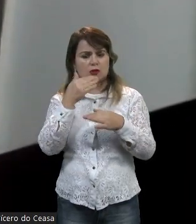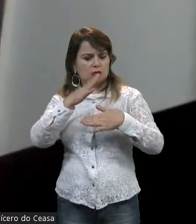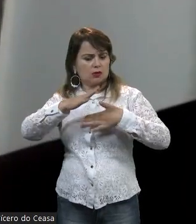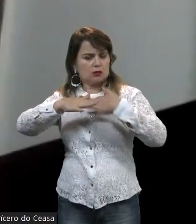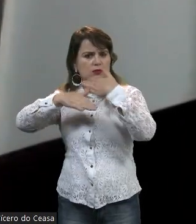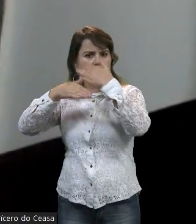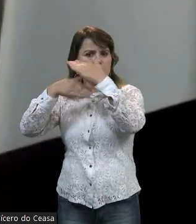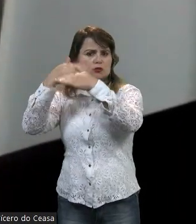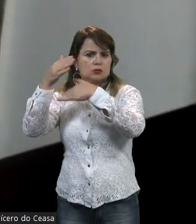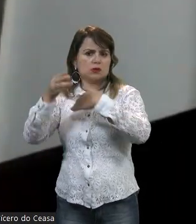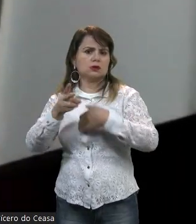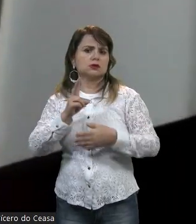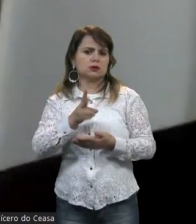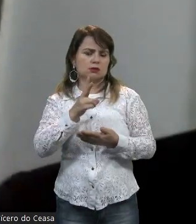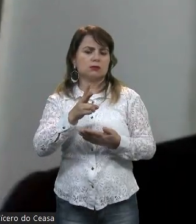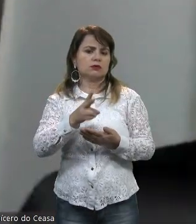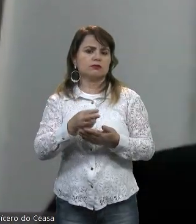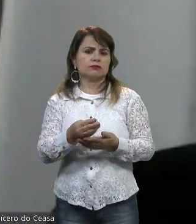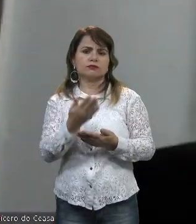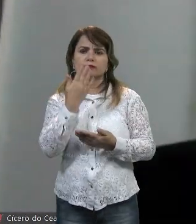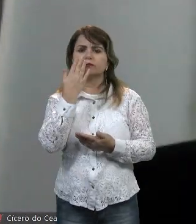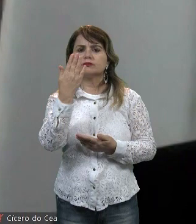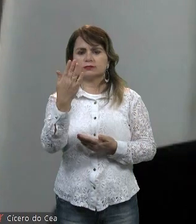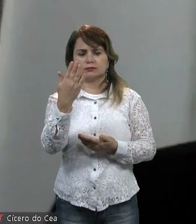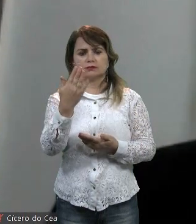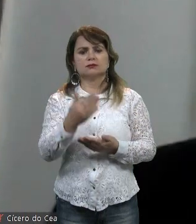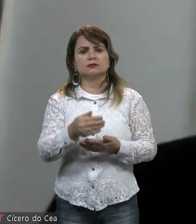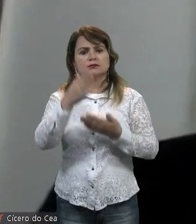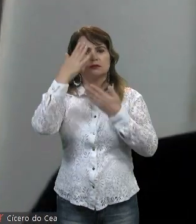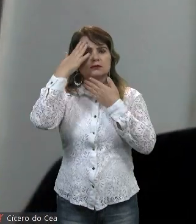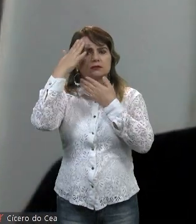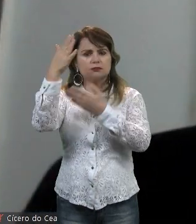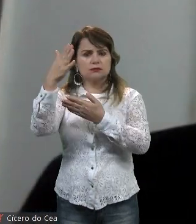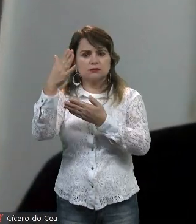para frente, para a nossa cidade. Obrigado, presidente.